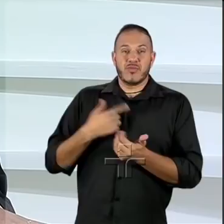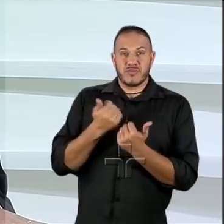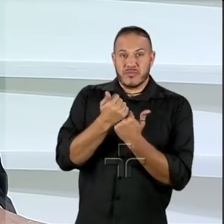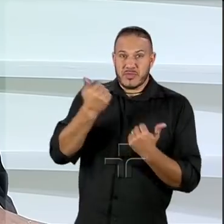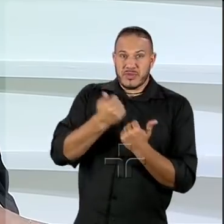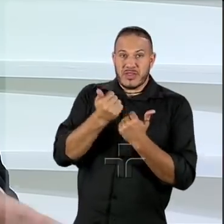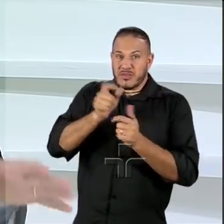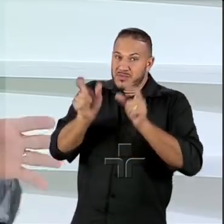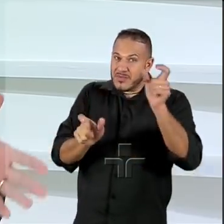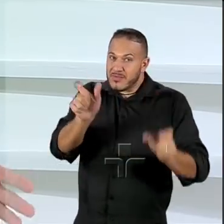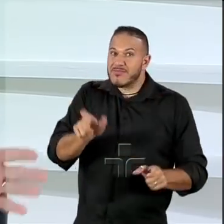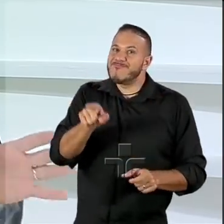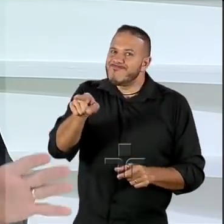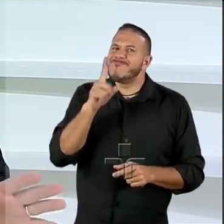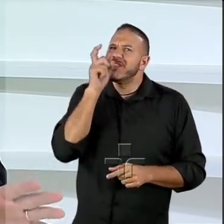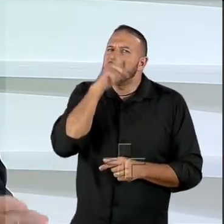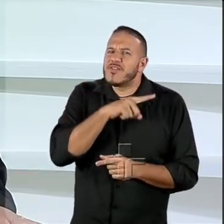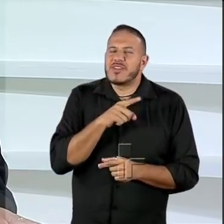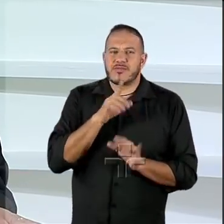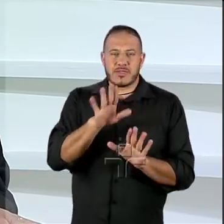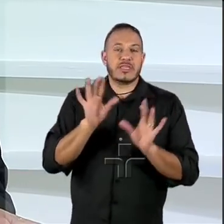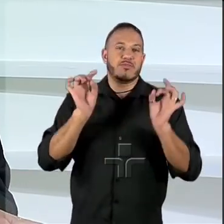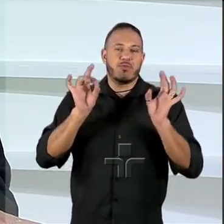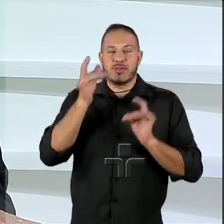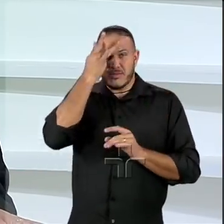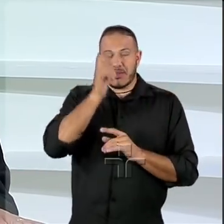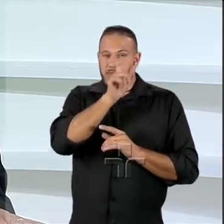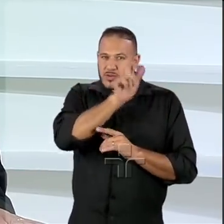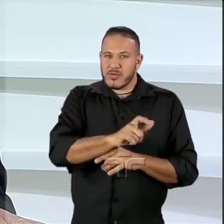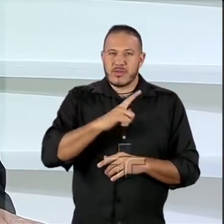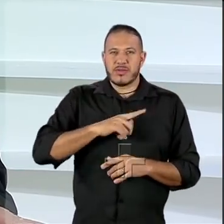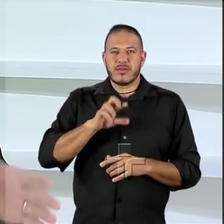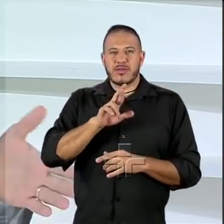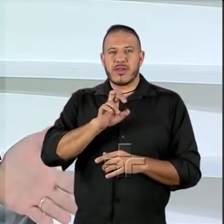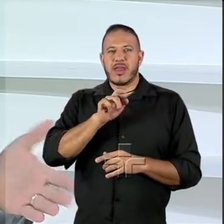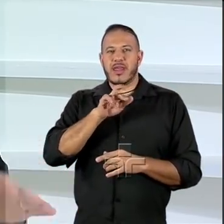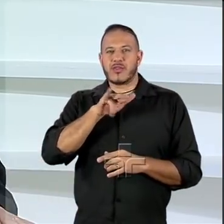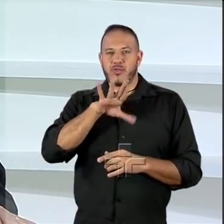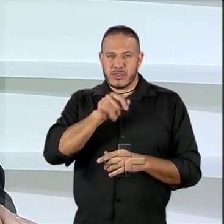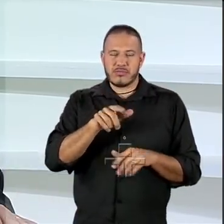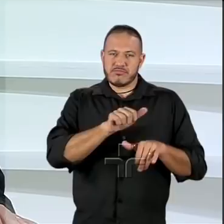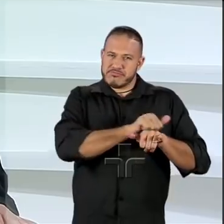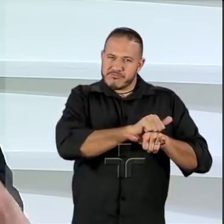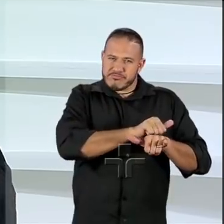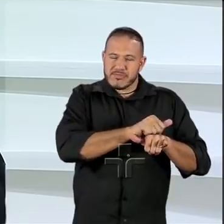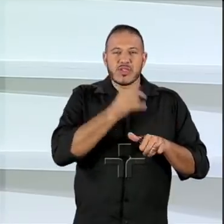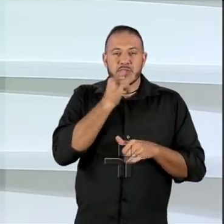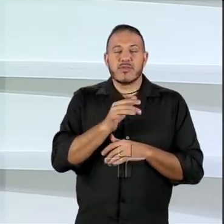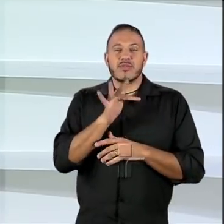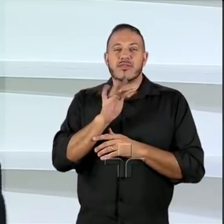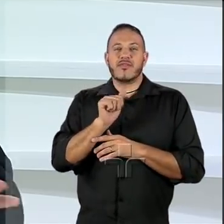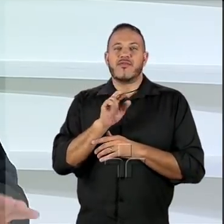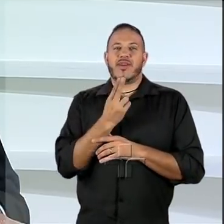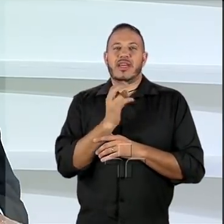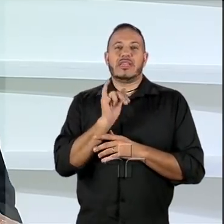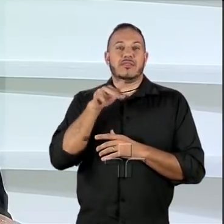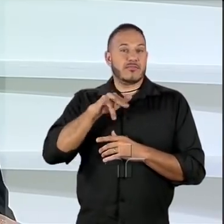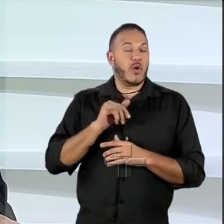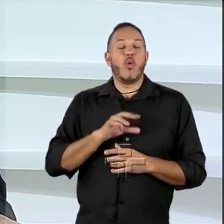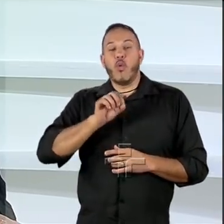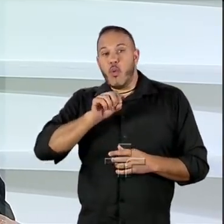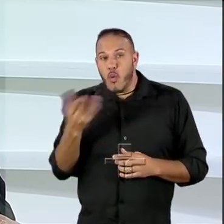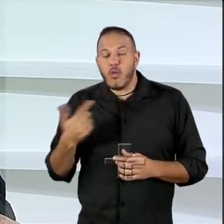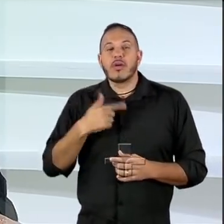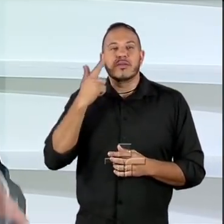desafio, especialmente no caso de quem exerce a relatoria da Lava Jato, ministro Fachin, ou quem está na presidência do tribunal